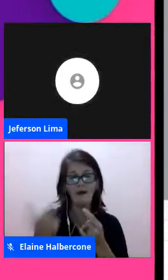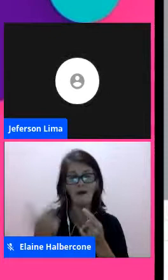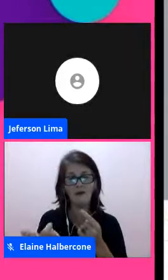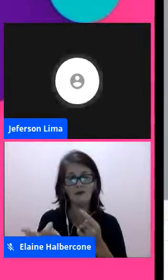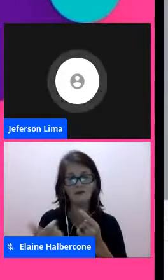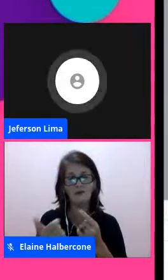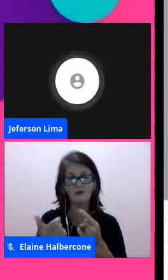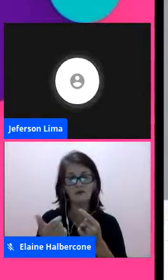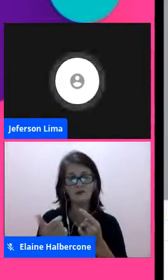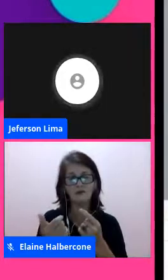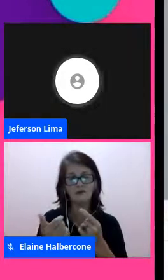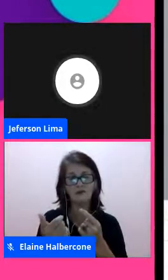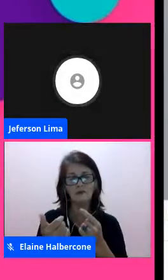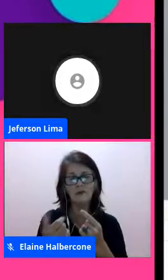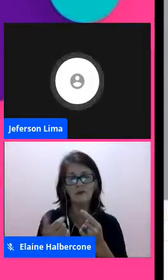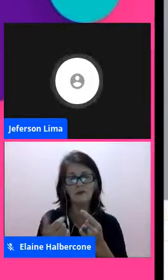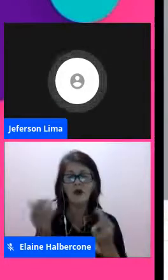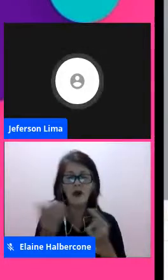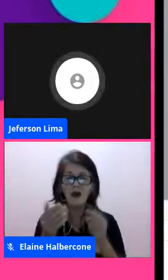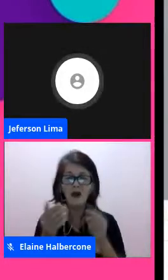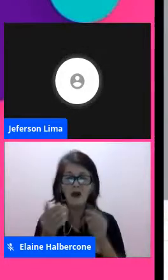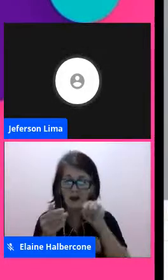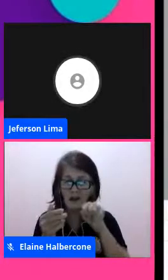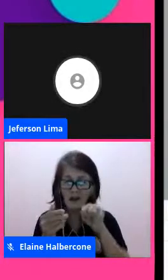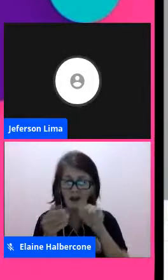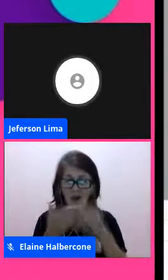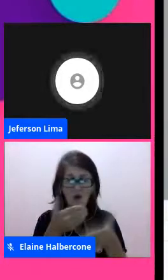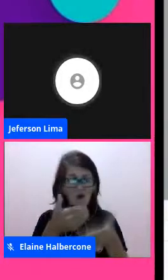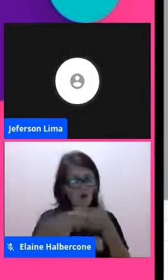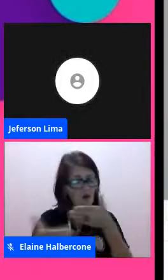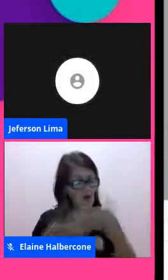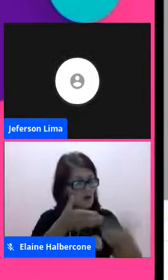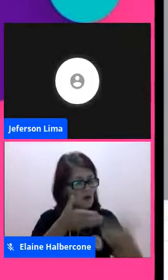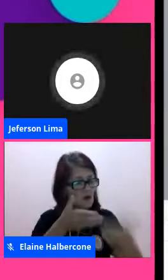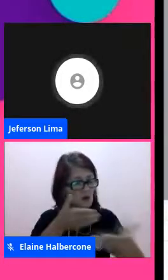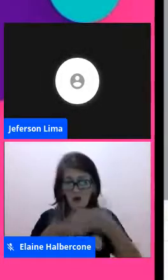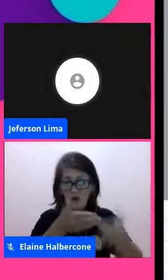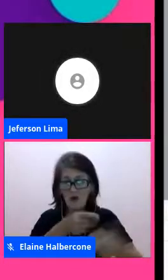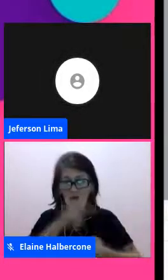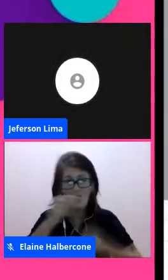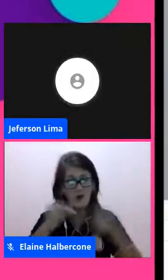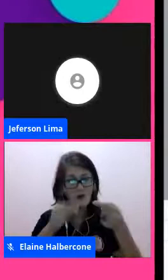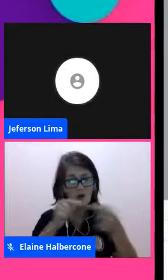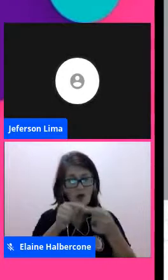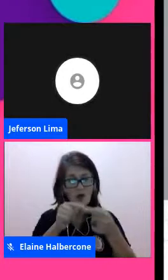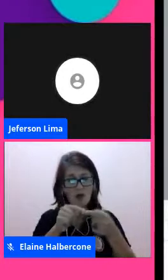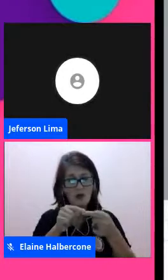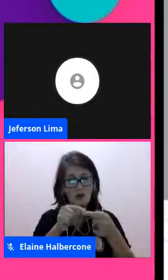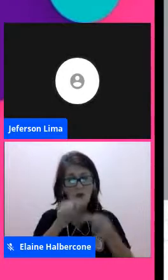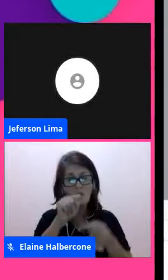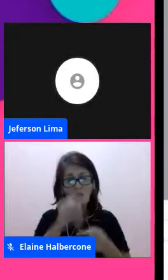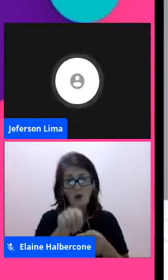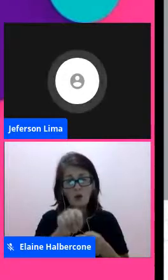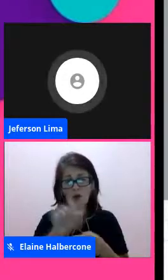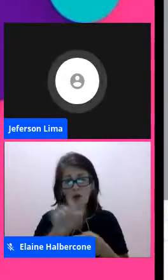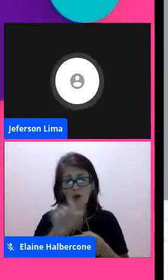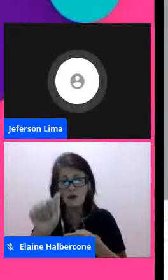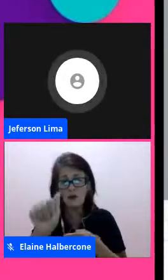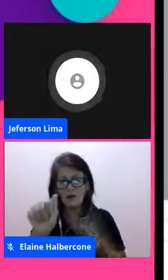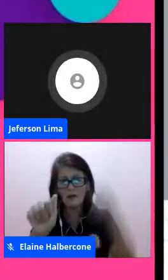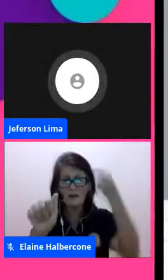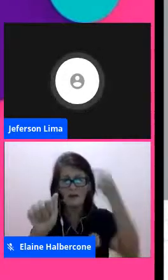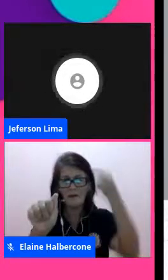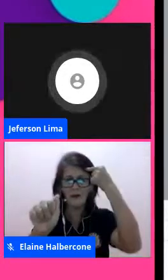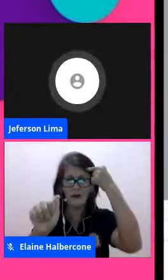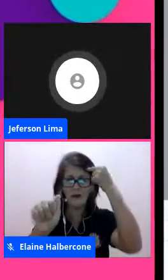antes. E agora aqui, ó, se eu quiser acessar qualquer objeto aqui, eu tenho duas formas de acessar, ó. Objeto.a. Pense num banco de